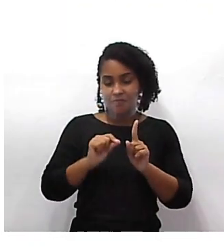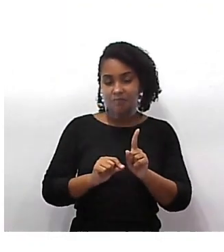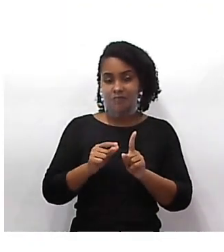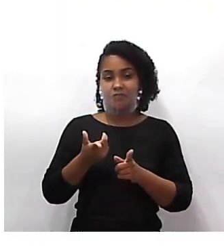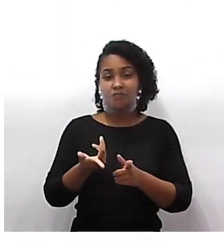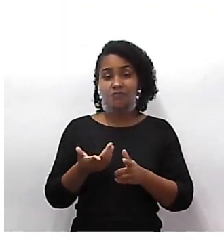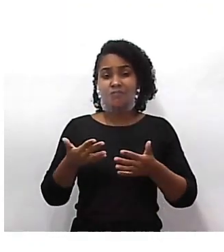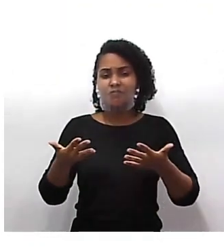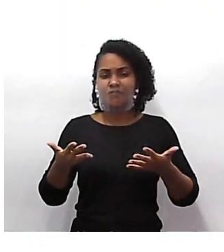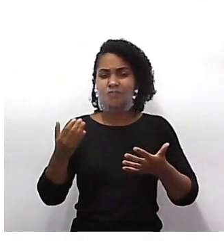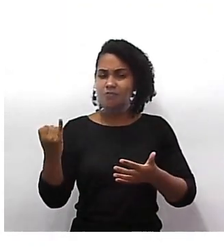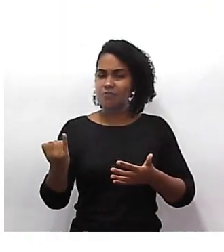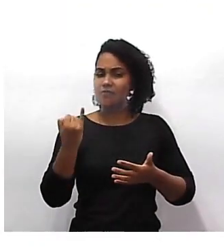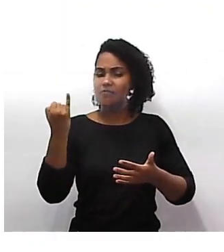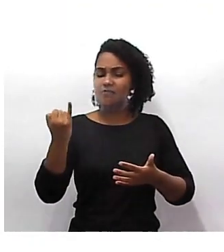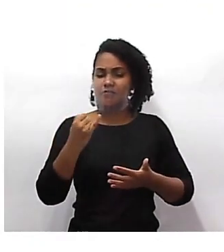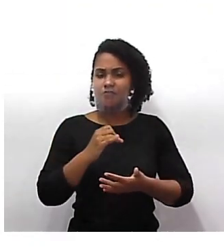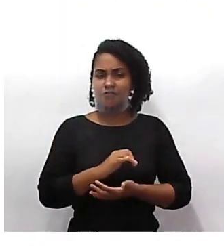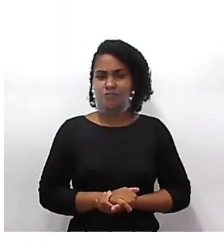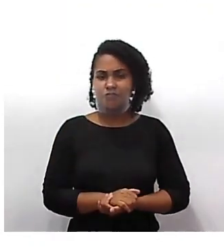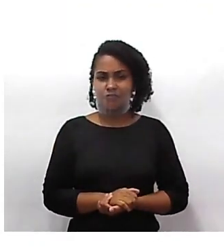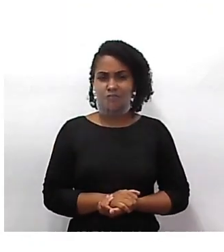É importante